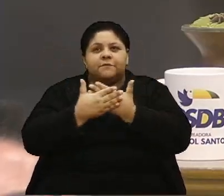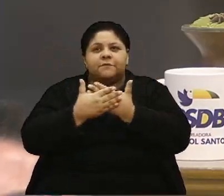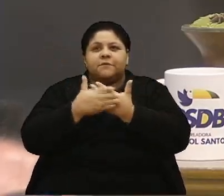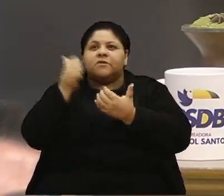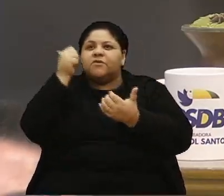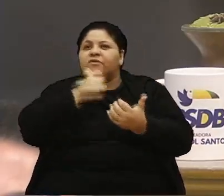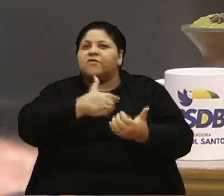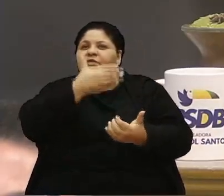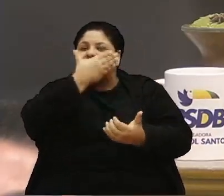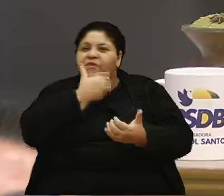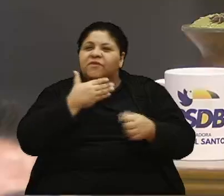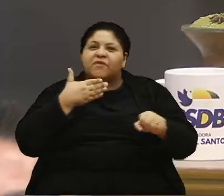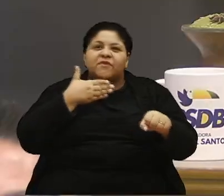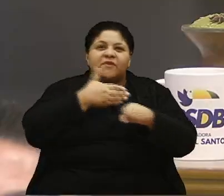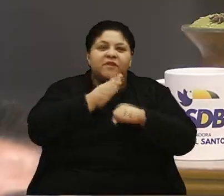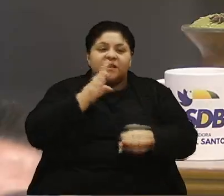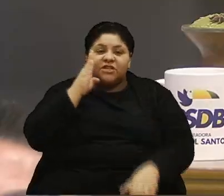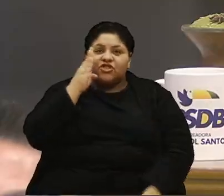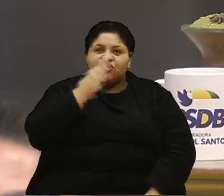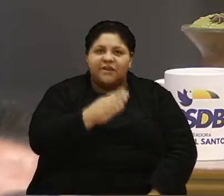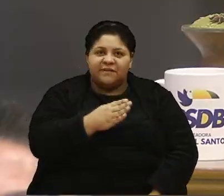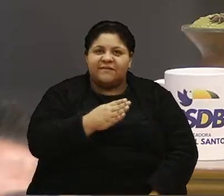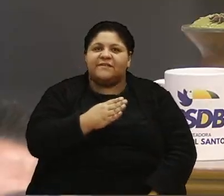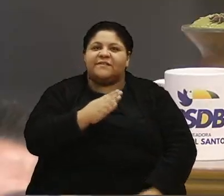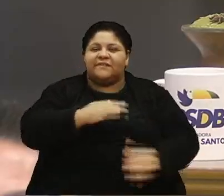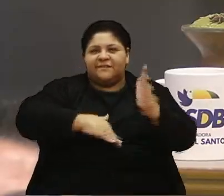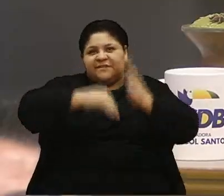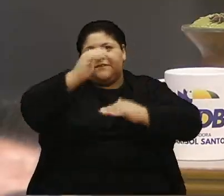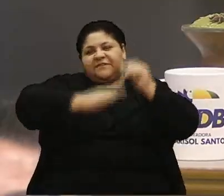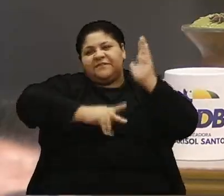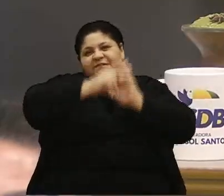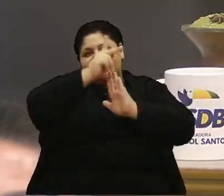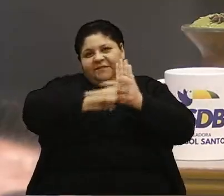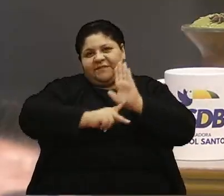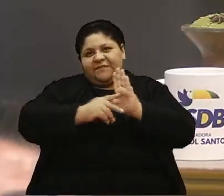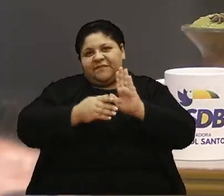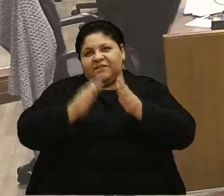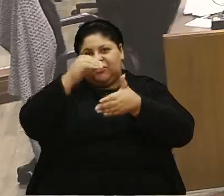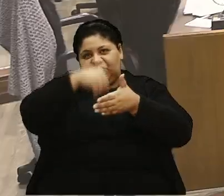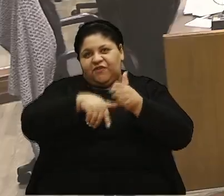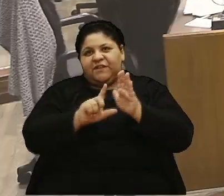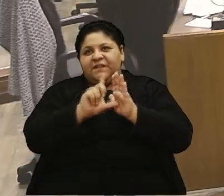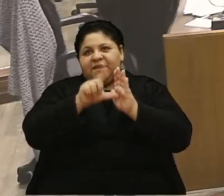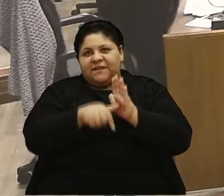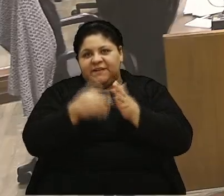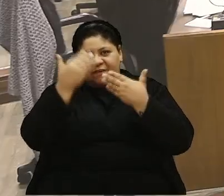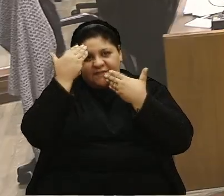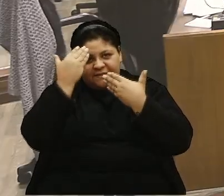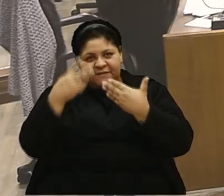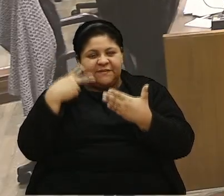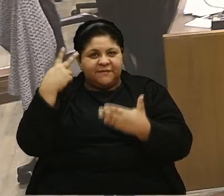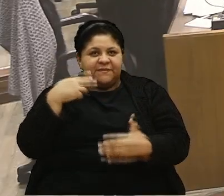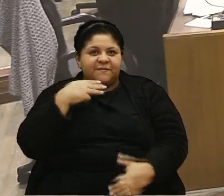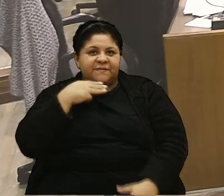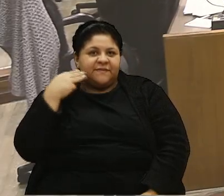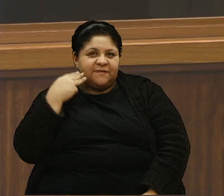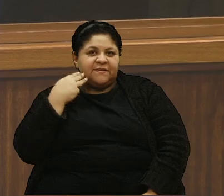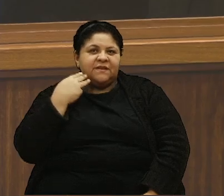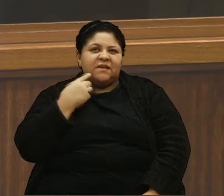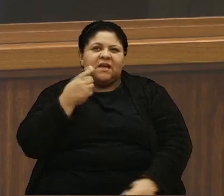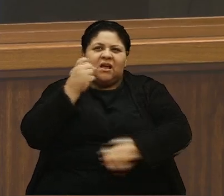todas as envolvidas diretamente na construção desse projeto que a gente vota em seguida. Obrigada, vereadora Marisol. Desde